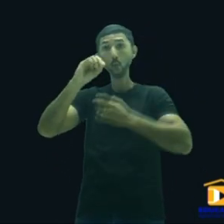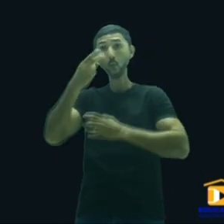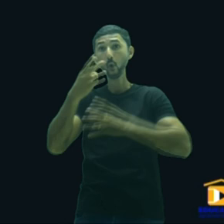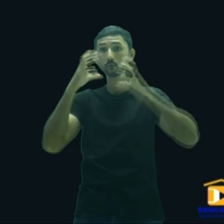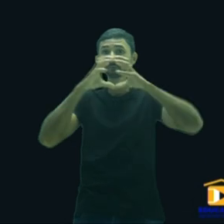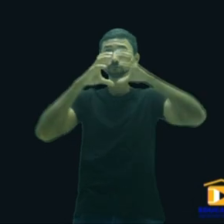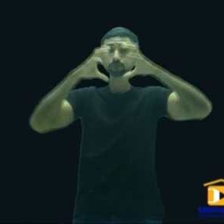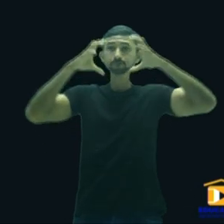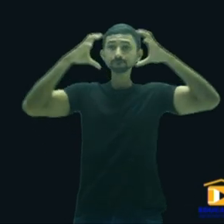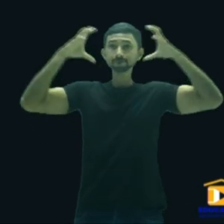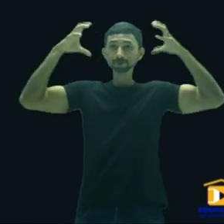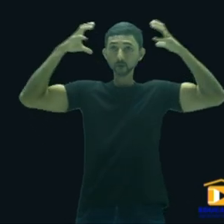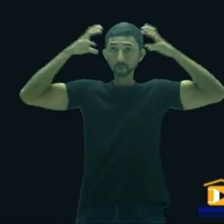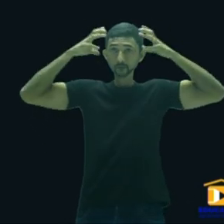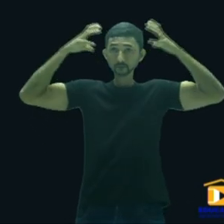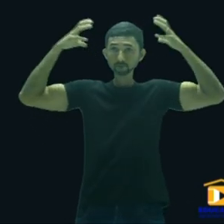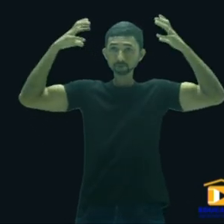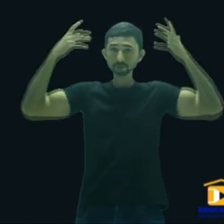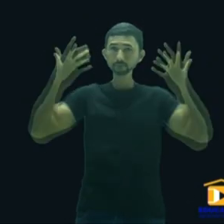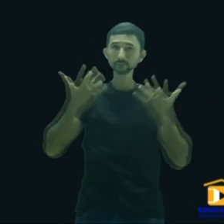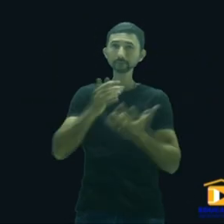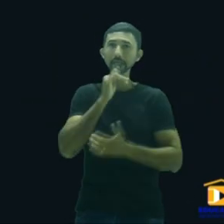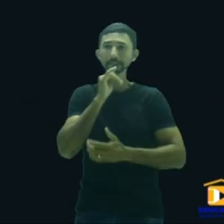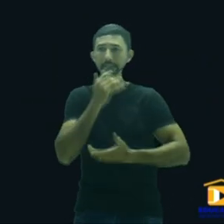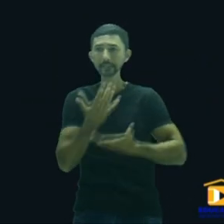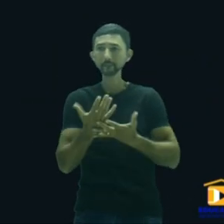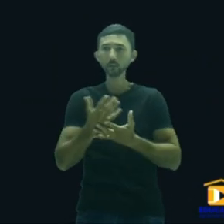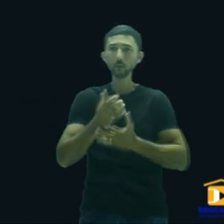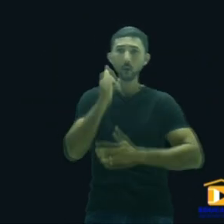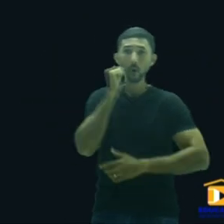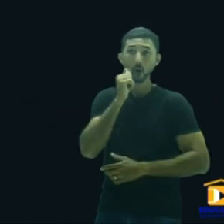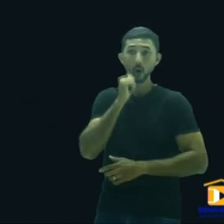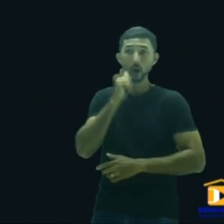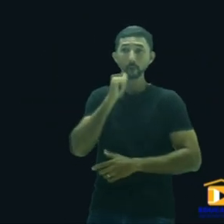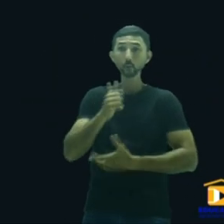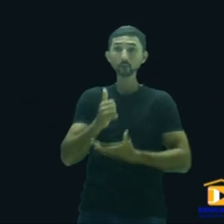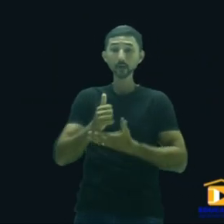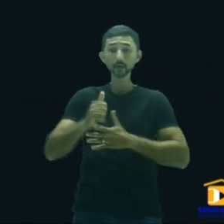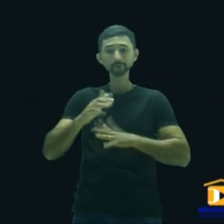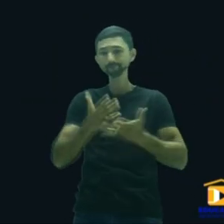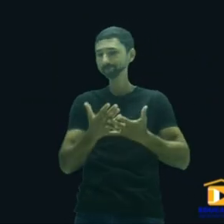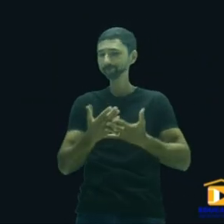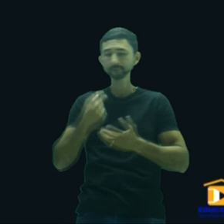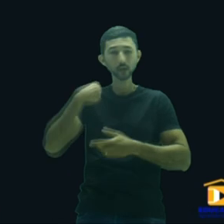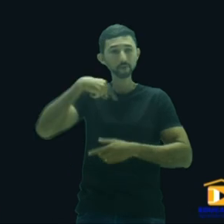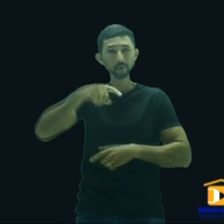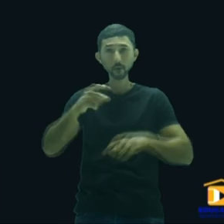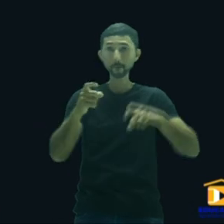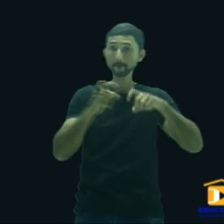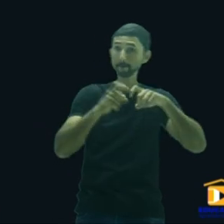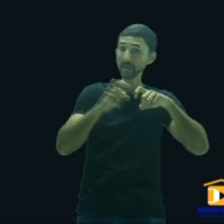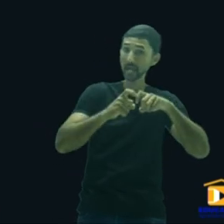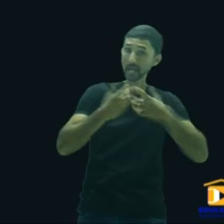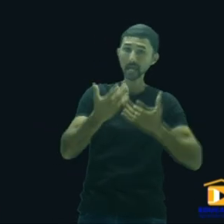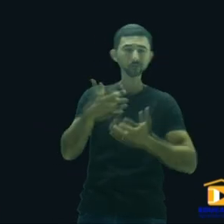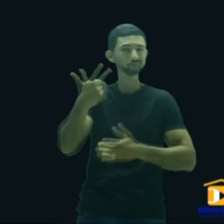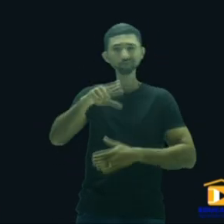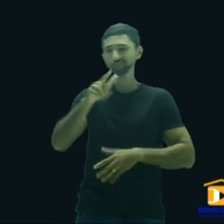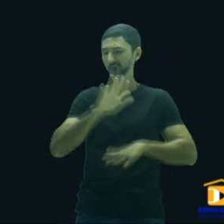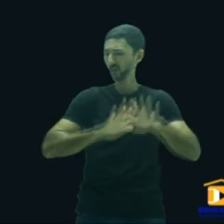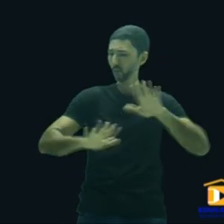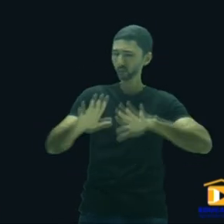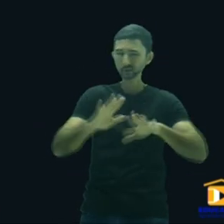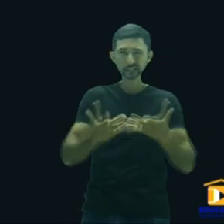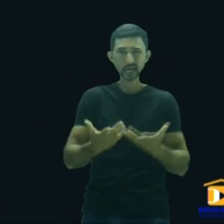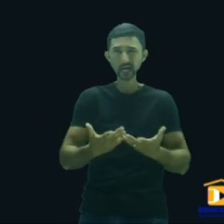que essa mãe, ela não tomou todos os medicamentos vitamínicos, né, como a